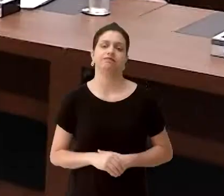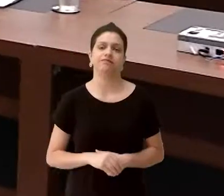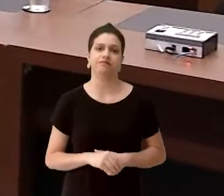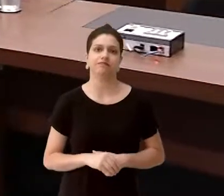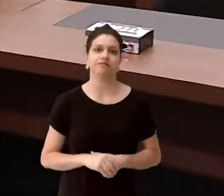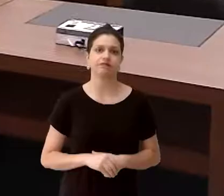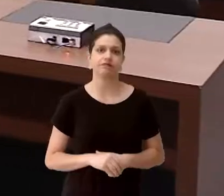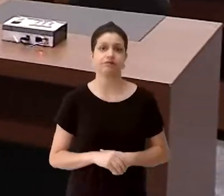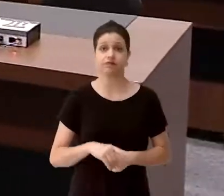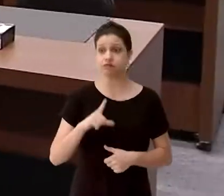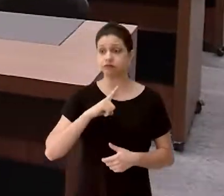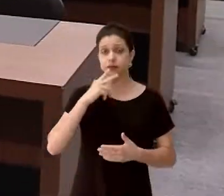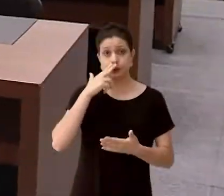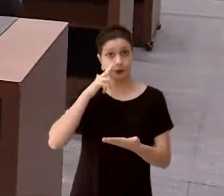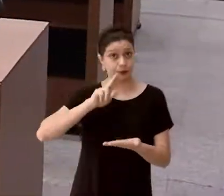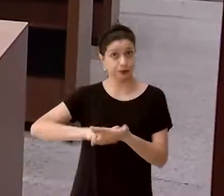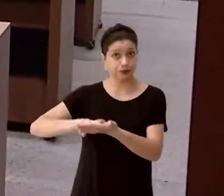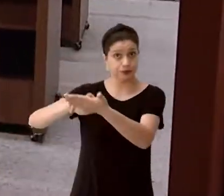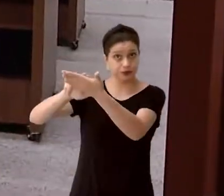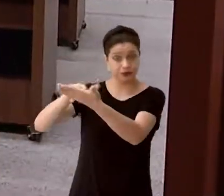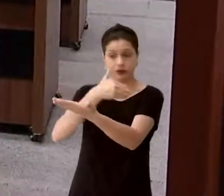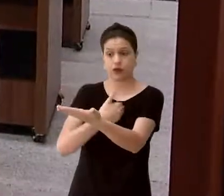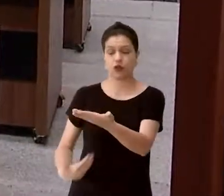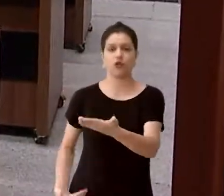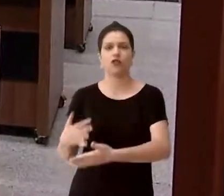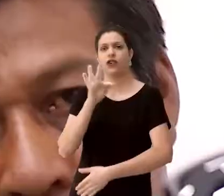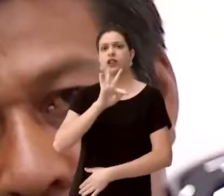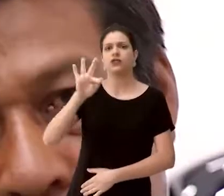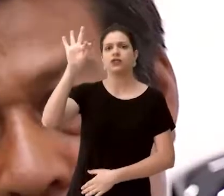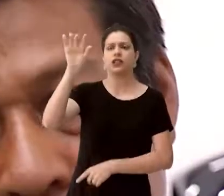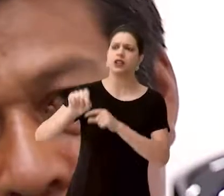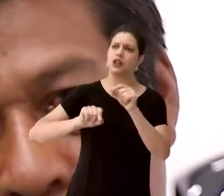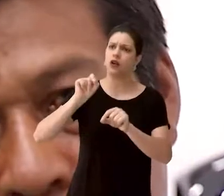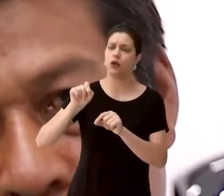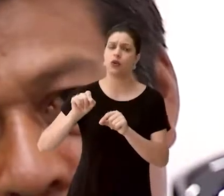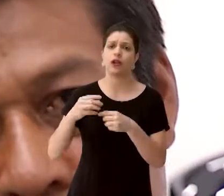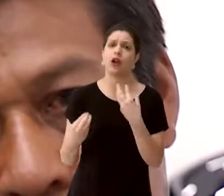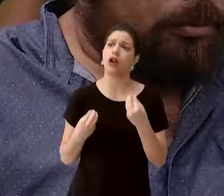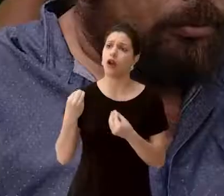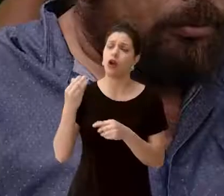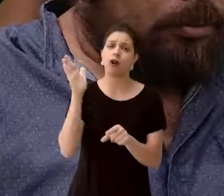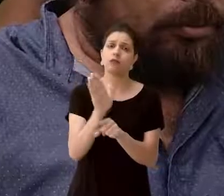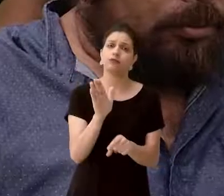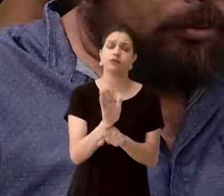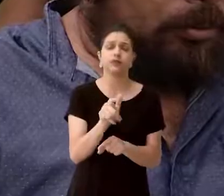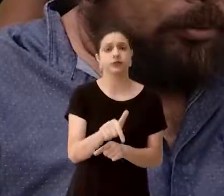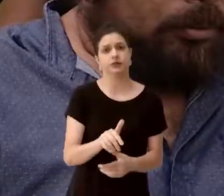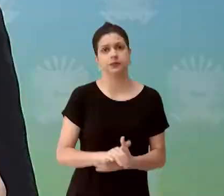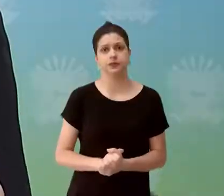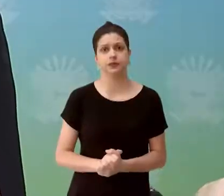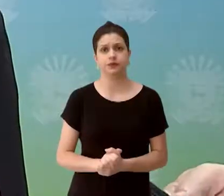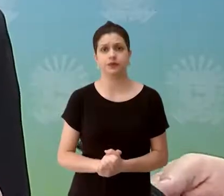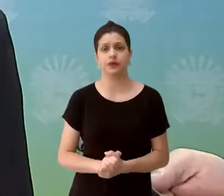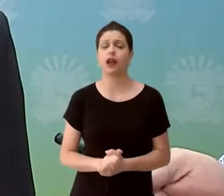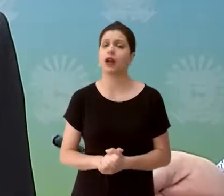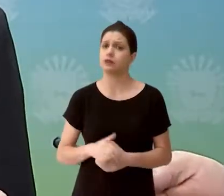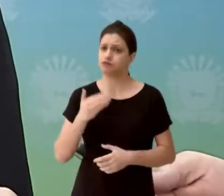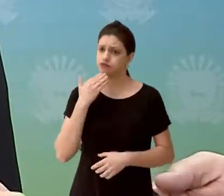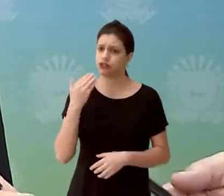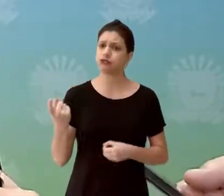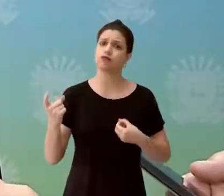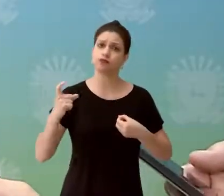Lemes. Ficou decidido que uma carta será encaminhada ao governo federal para que se posicione diante dessa situação. O motivo